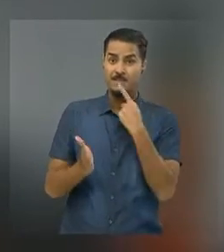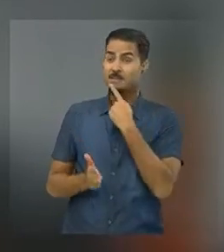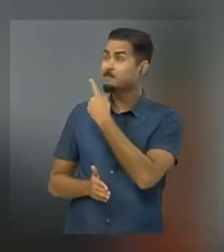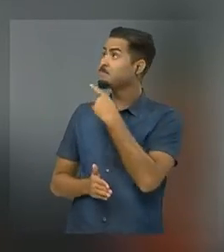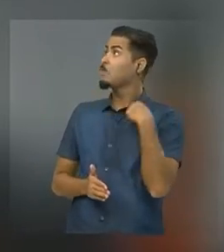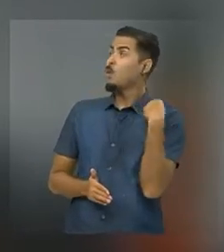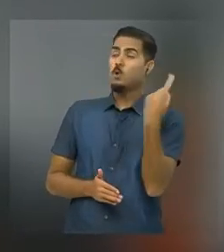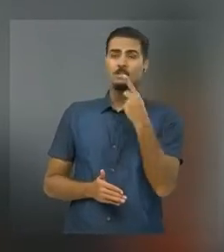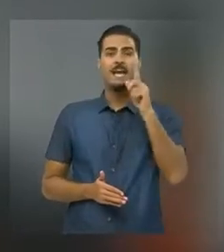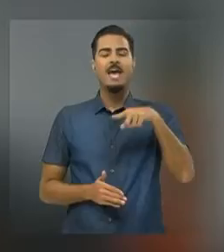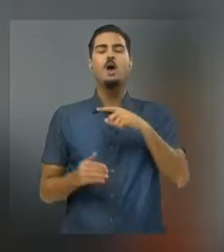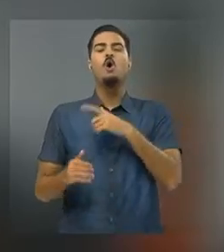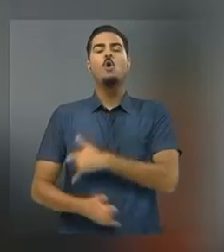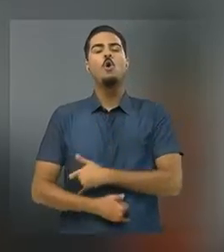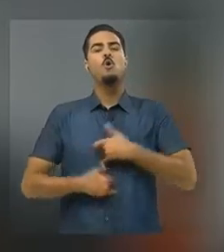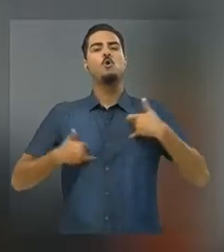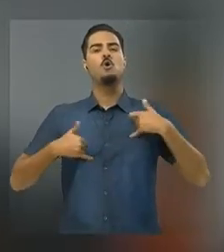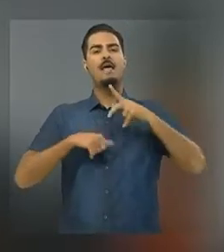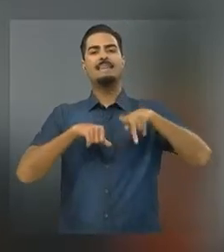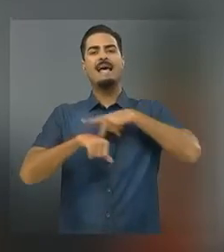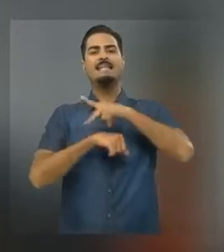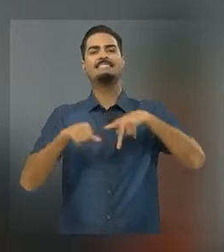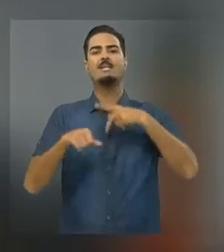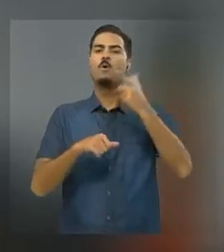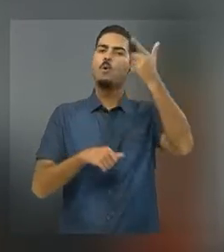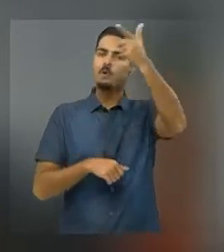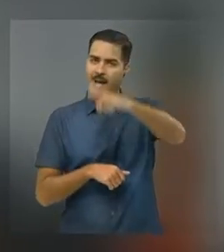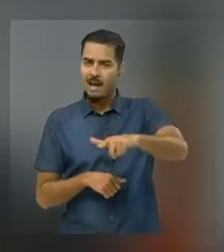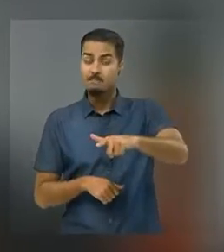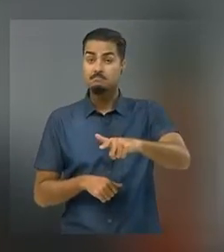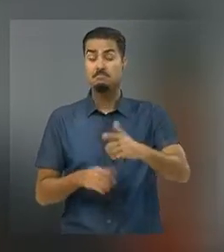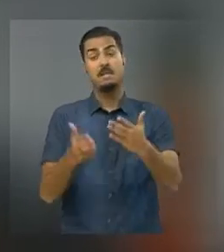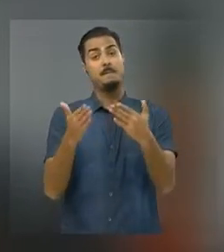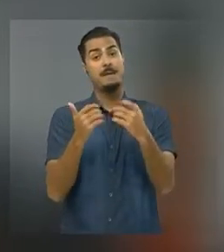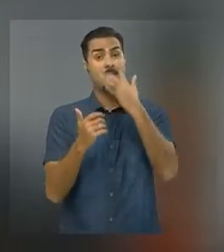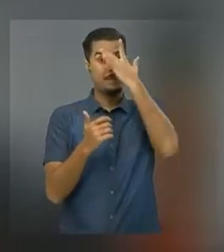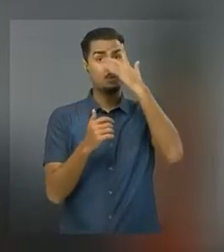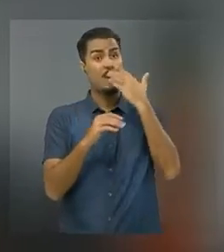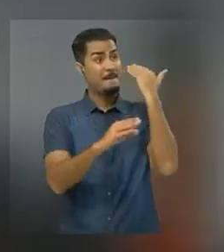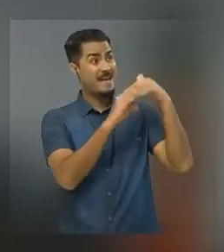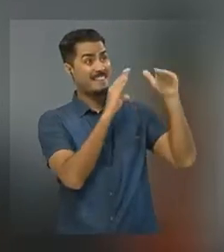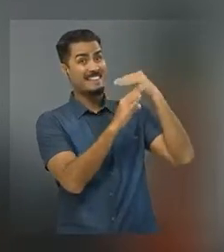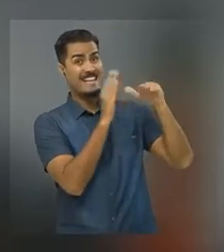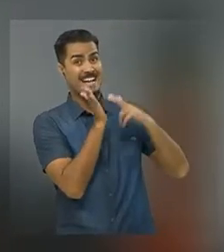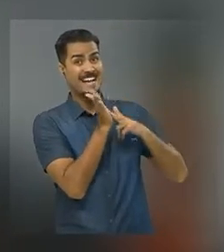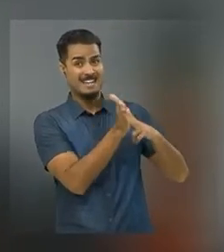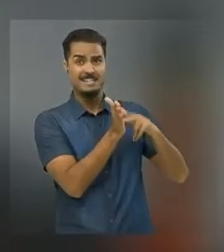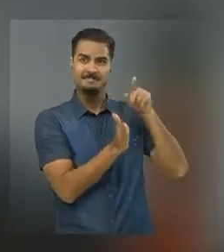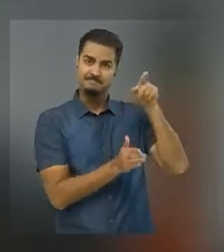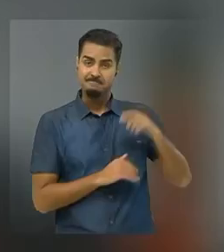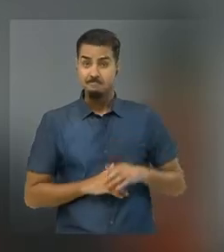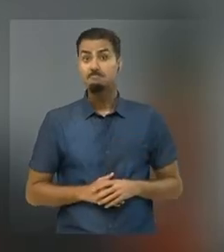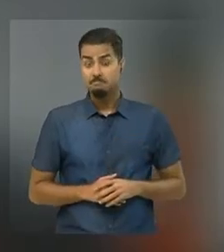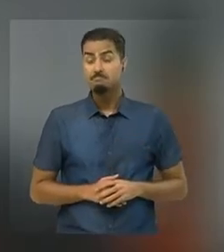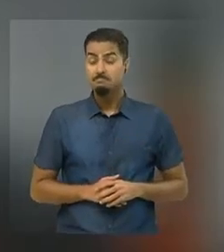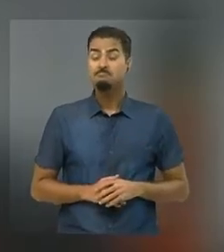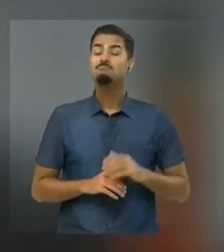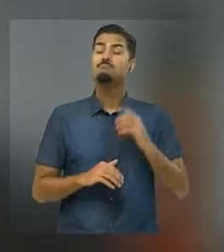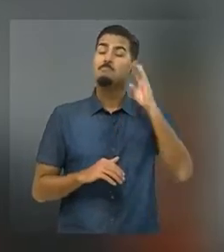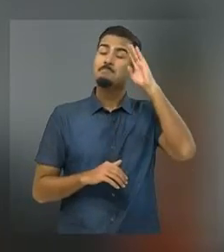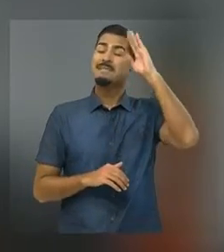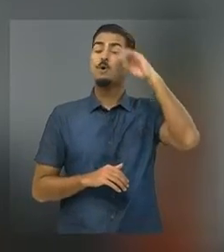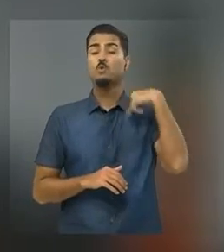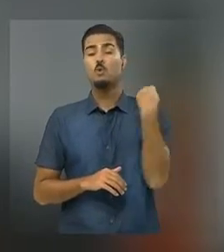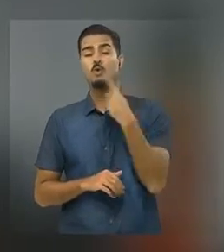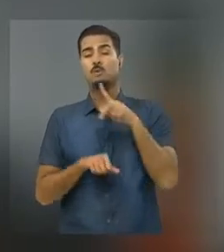nação soberana outra vez. E pede aos leitores para escrever ao parlamento: ponha o nosso país em primeiro